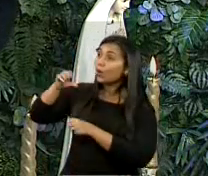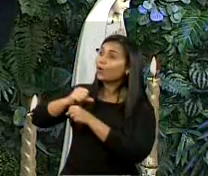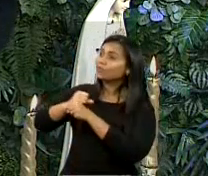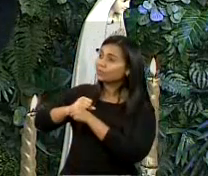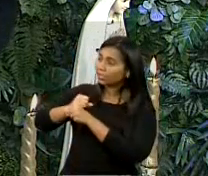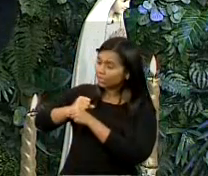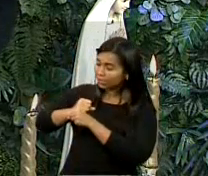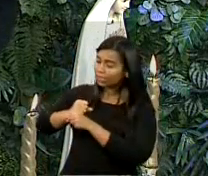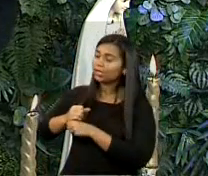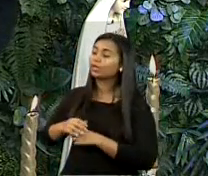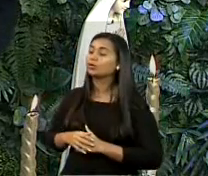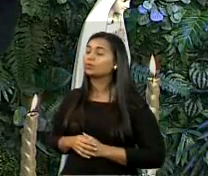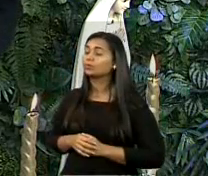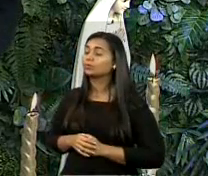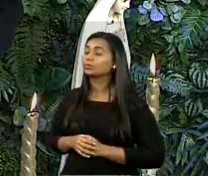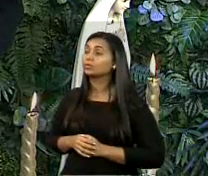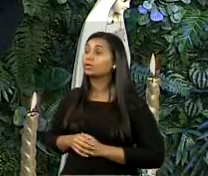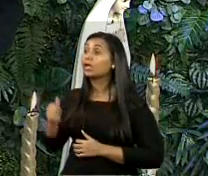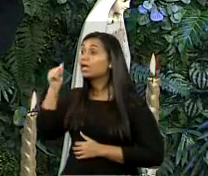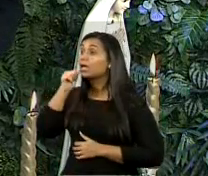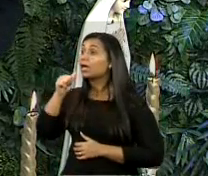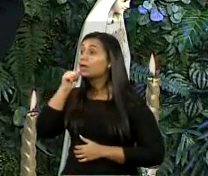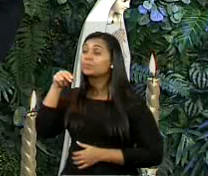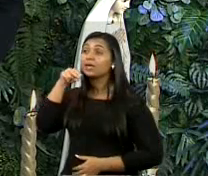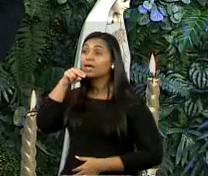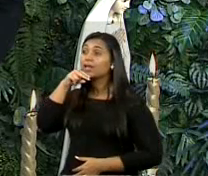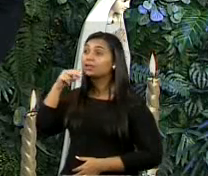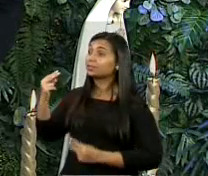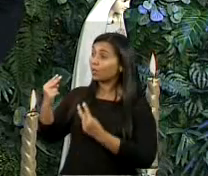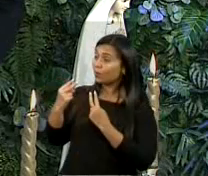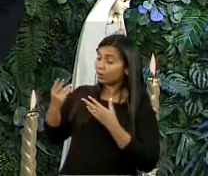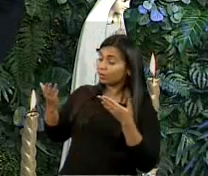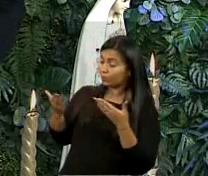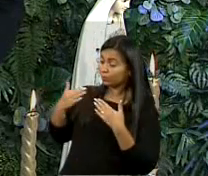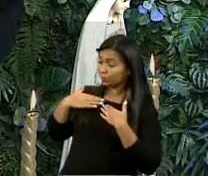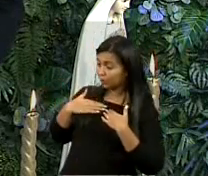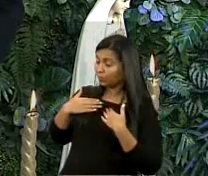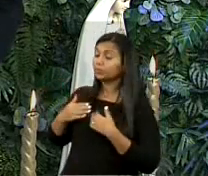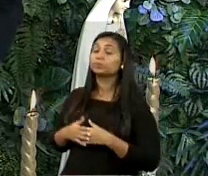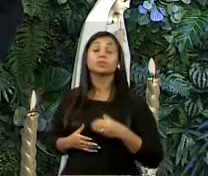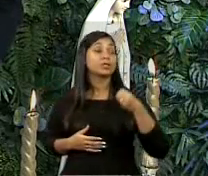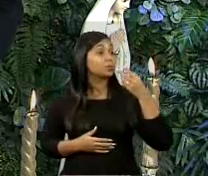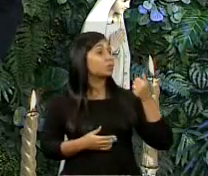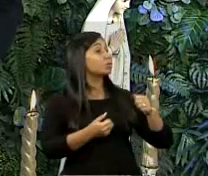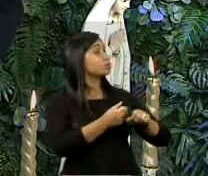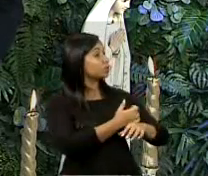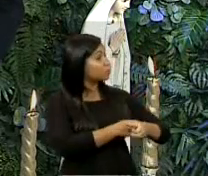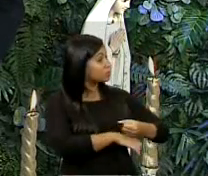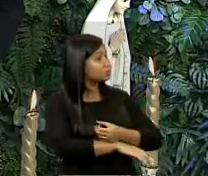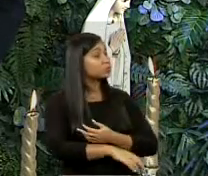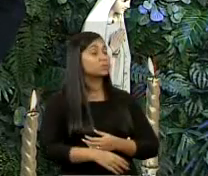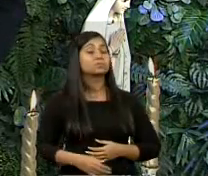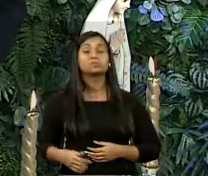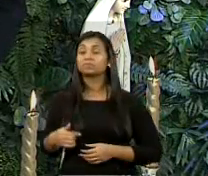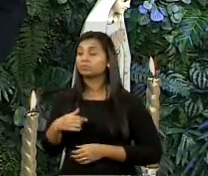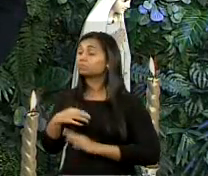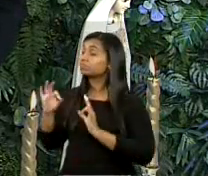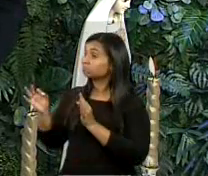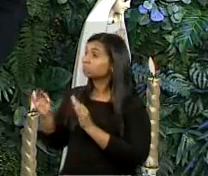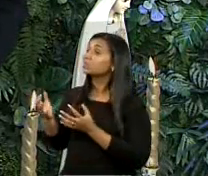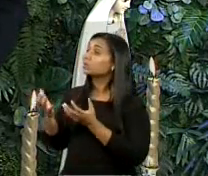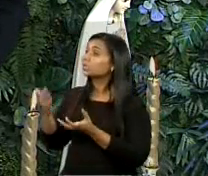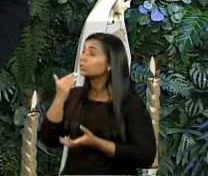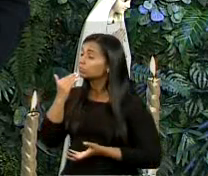Ah. E a minha netinha está aqui olhando para mim. Que coisa boa, que emoção, hein? É. E eu